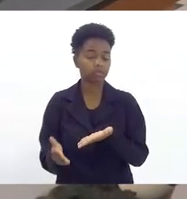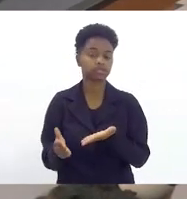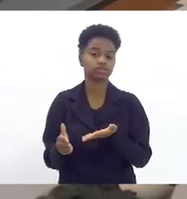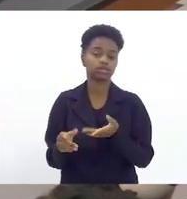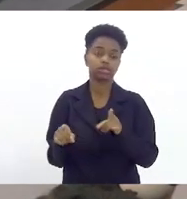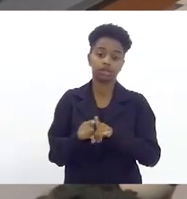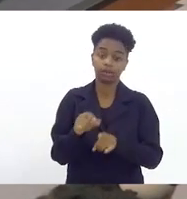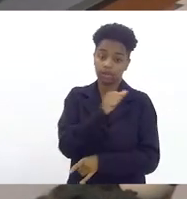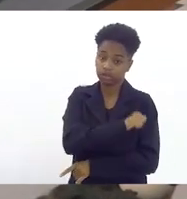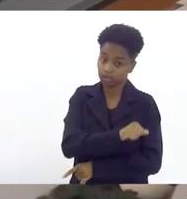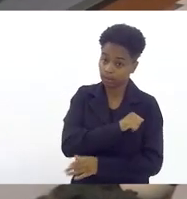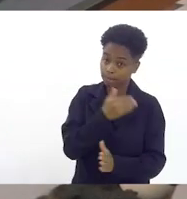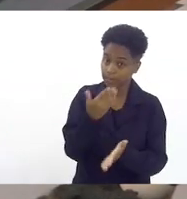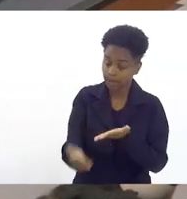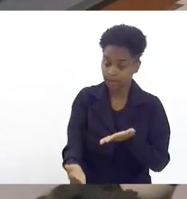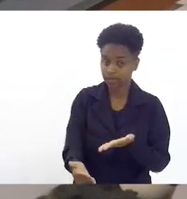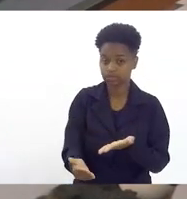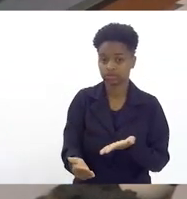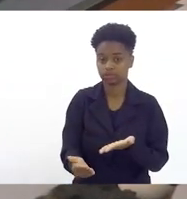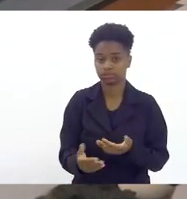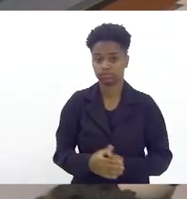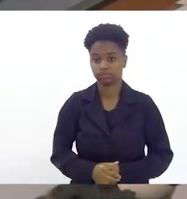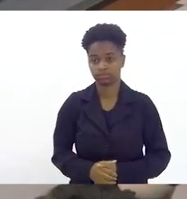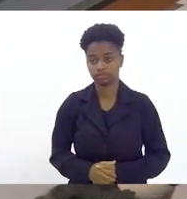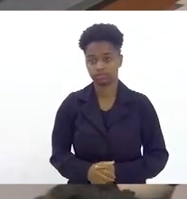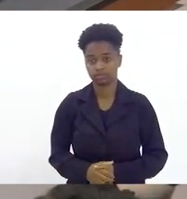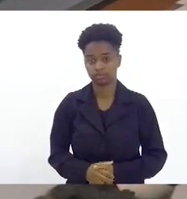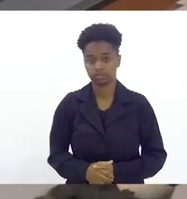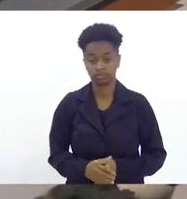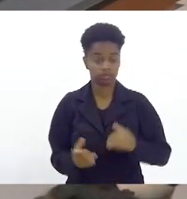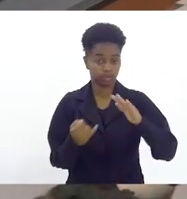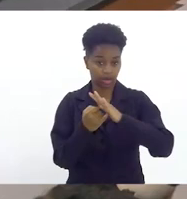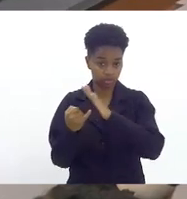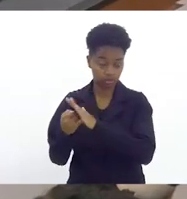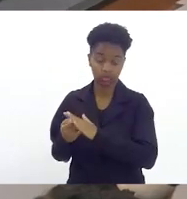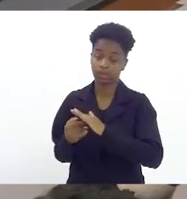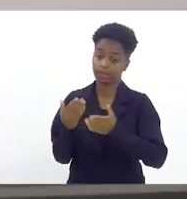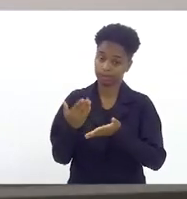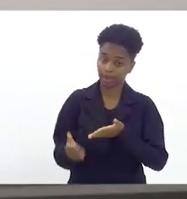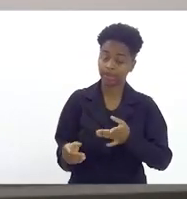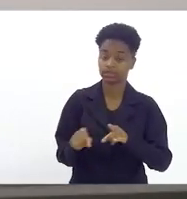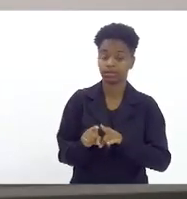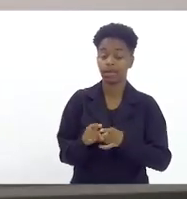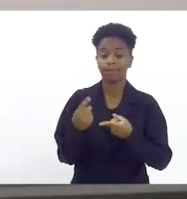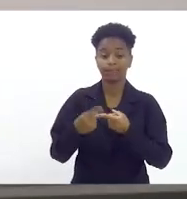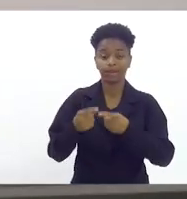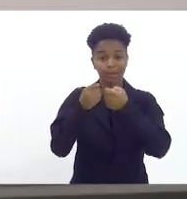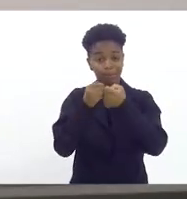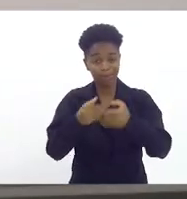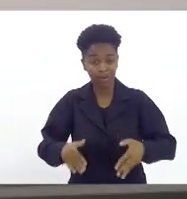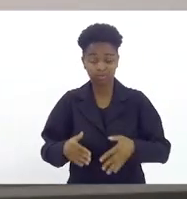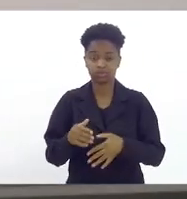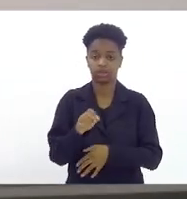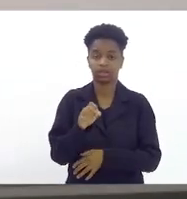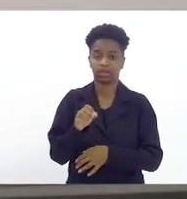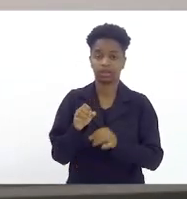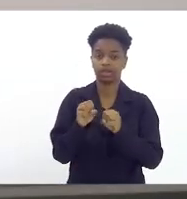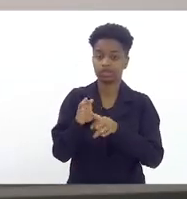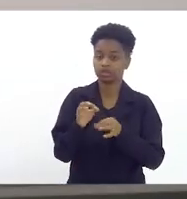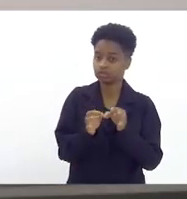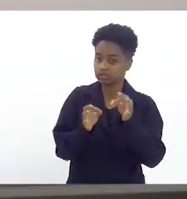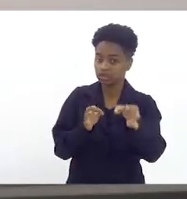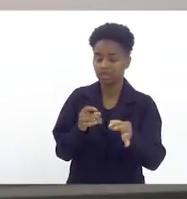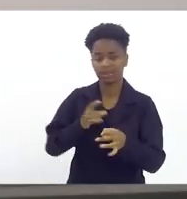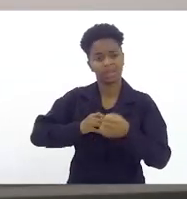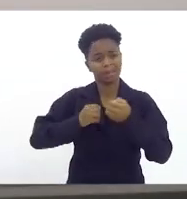o Rio de Janeiro perdem As instituições de ensino então a precarização da EAD trouxe um prejuízo